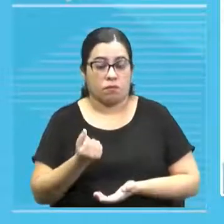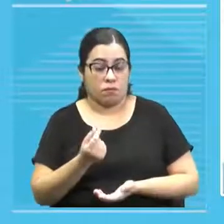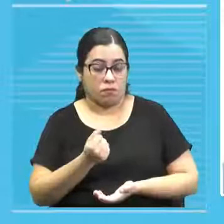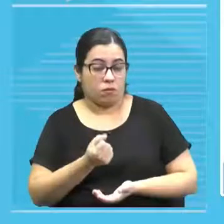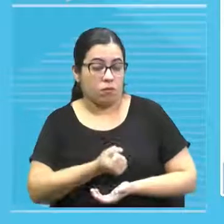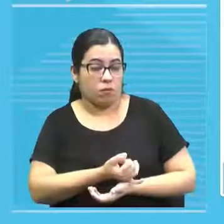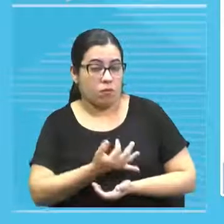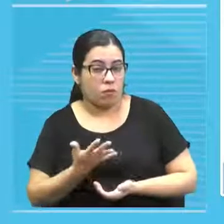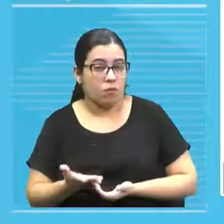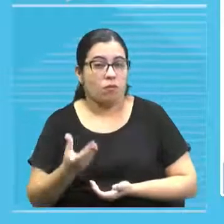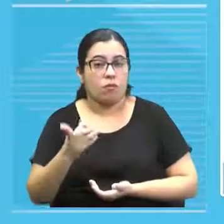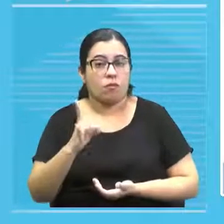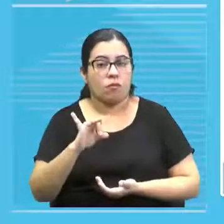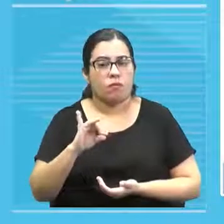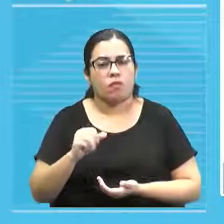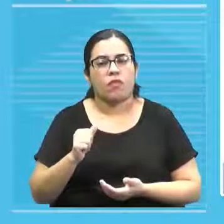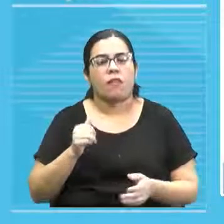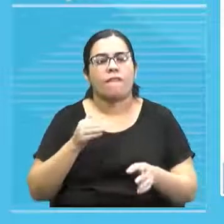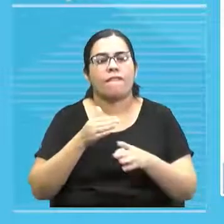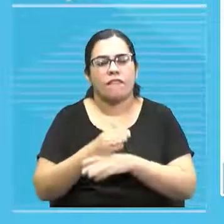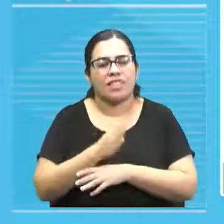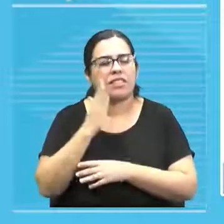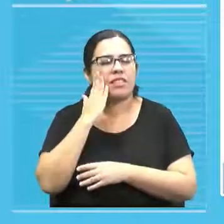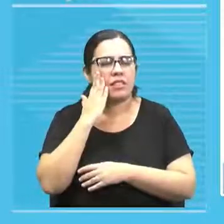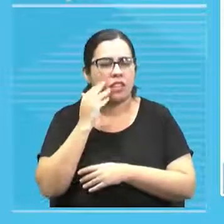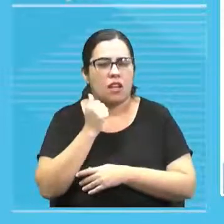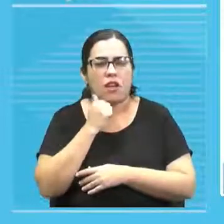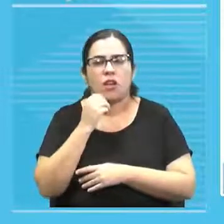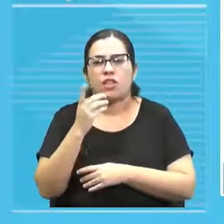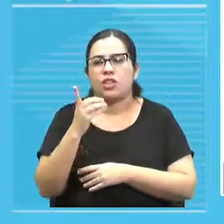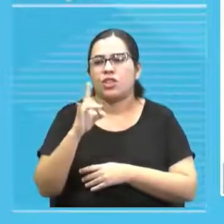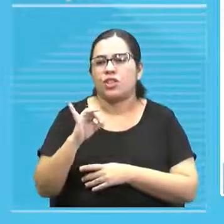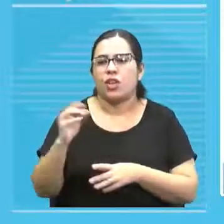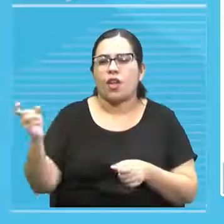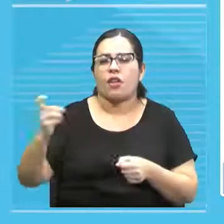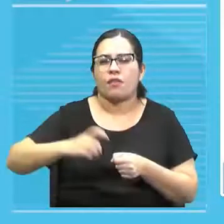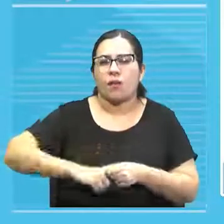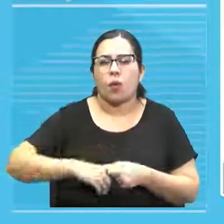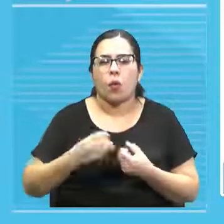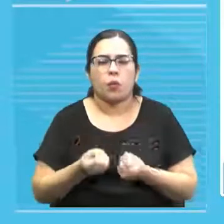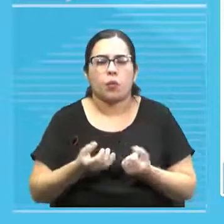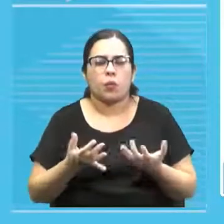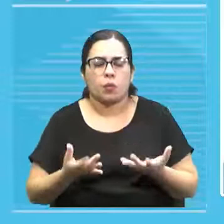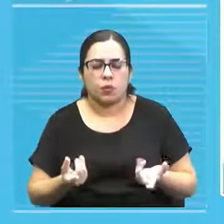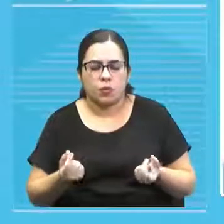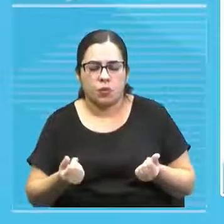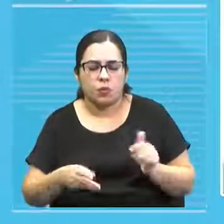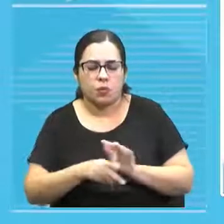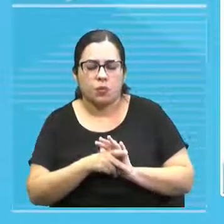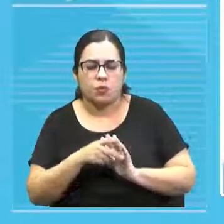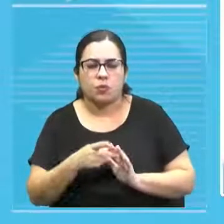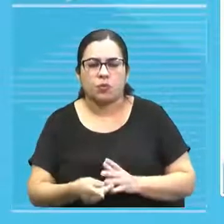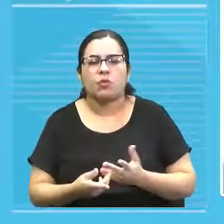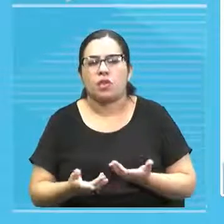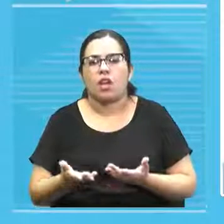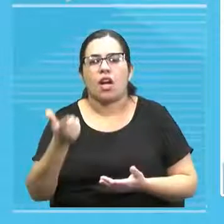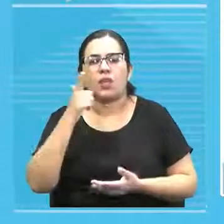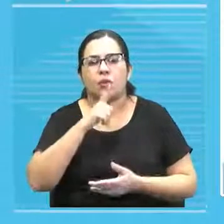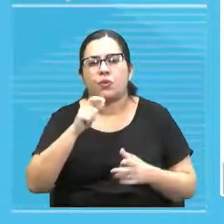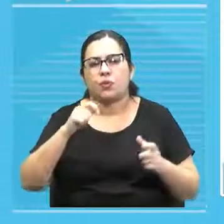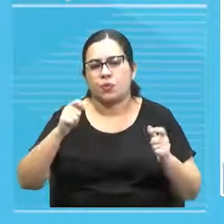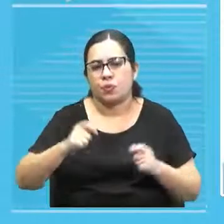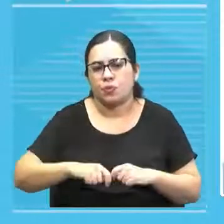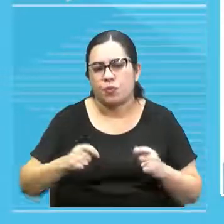grana Que dia vai o dia que vai já tá sabendo mas o que dia volta se a grana ela Supre as necessidades